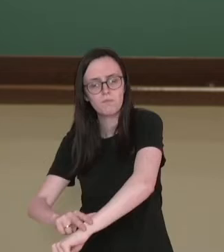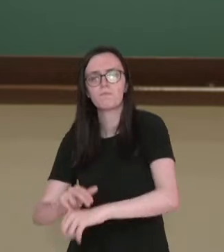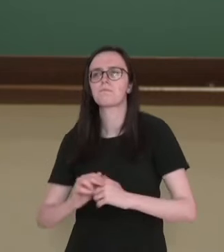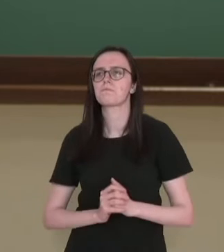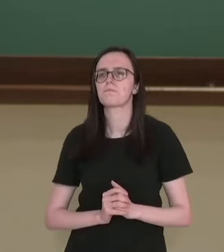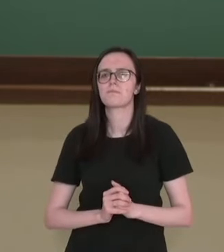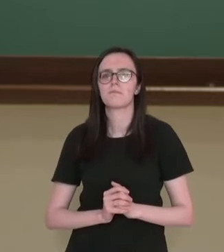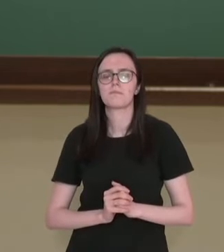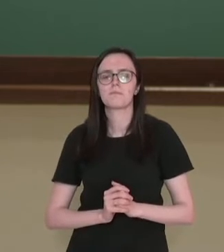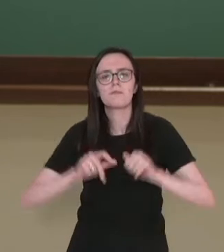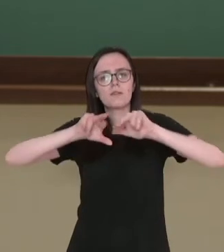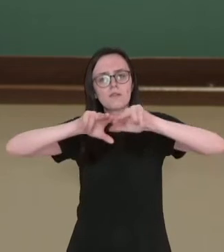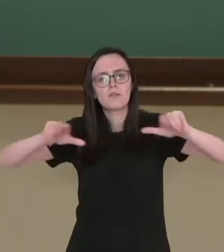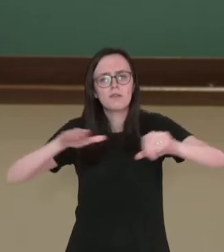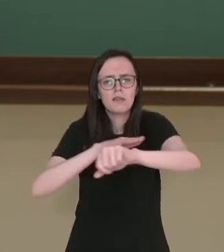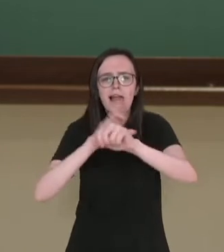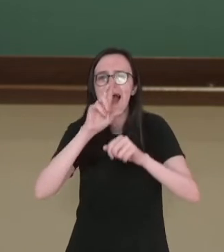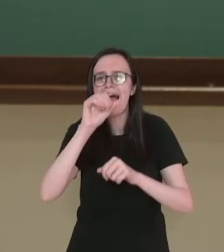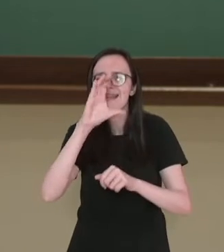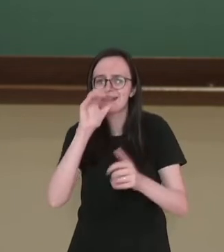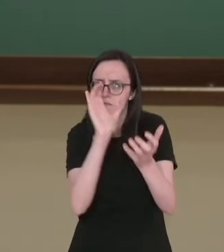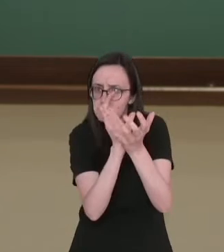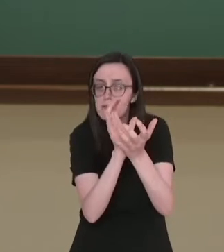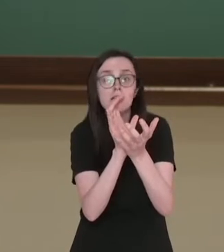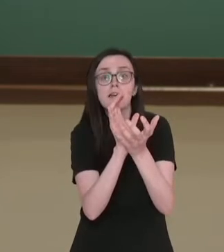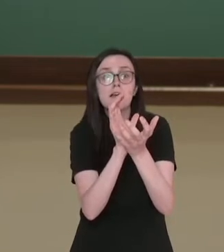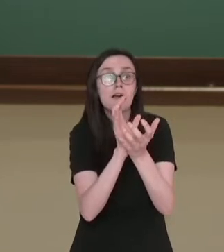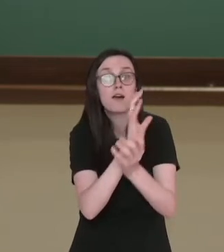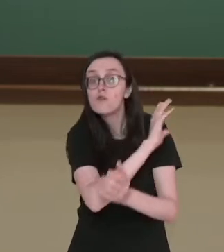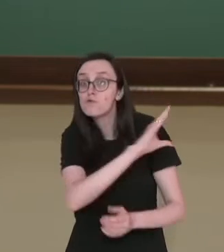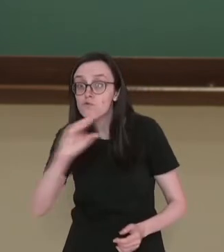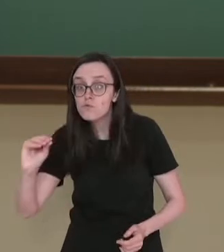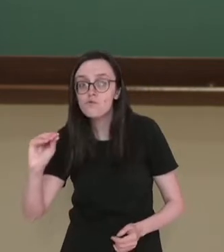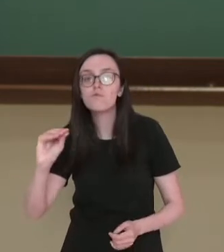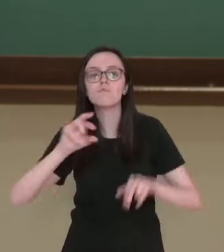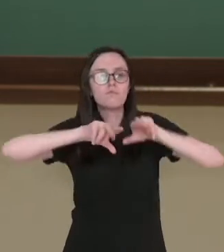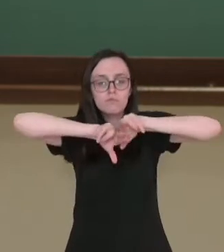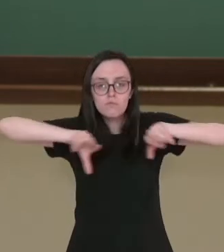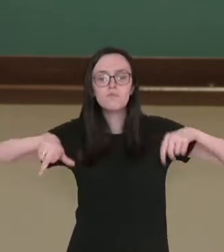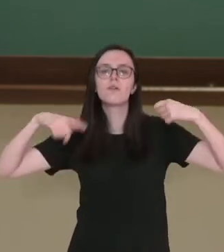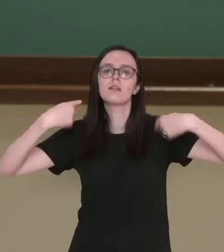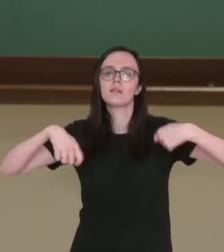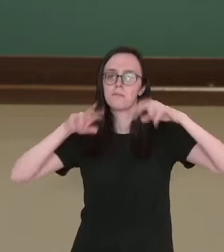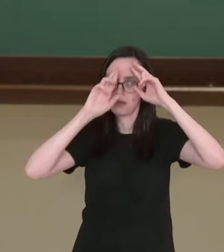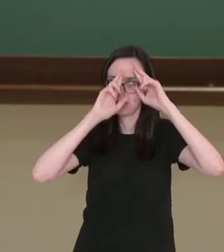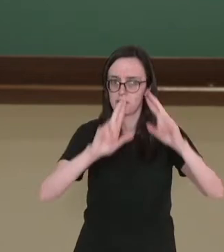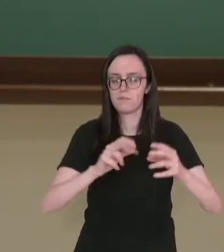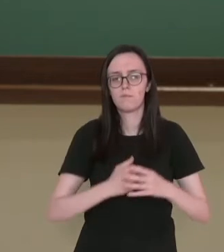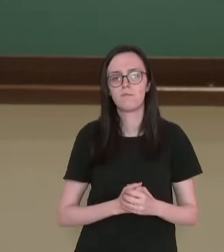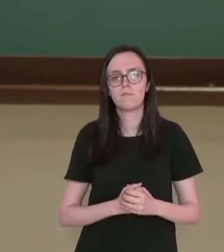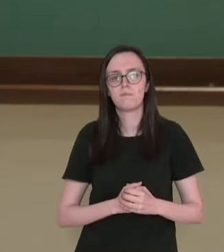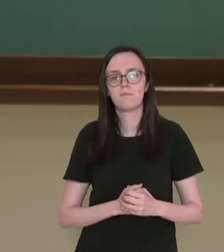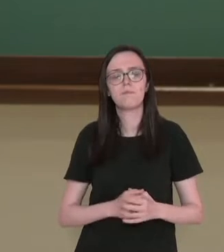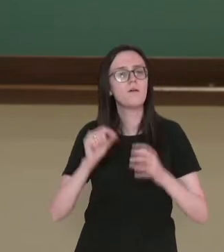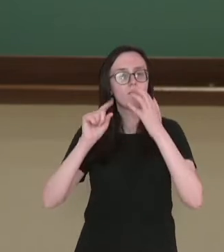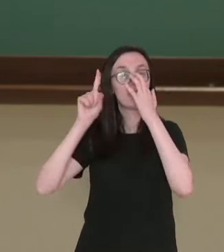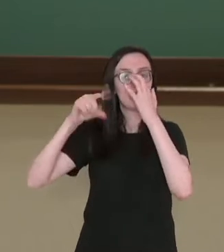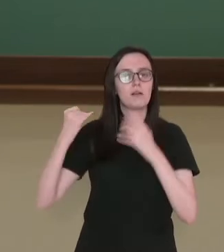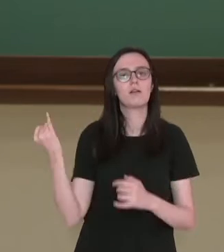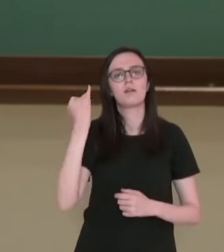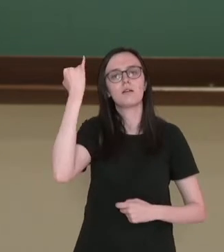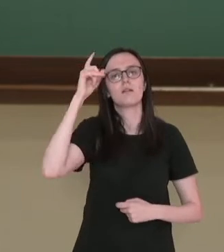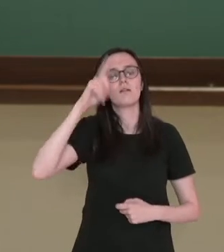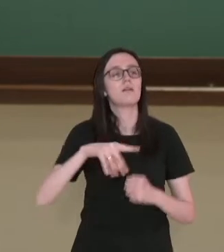diversidade racial, todas as diversidades possíveis, né, devem ser respeitadas. O que é importante